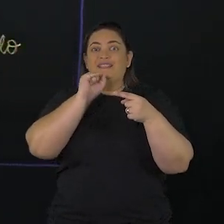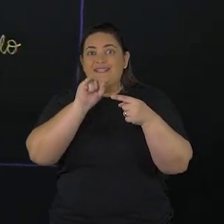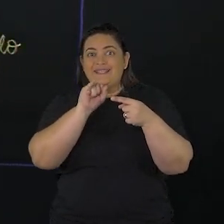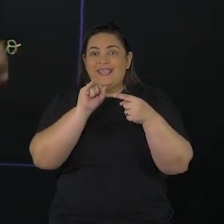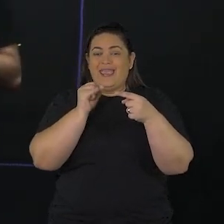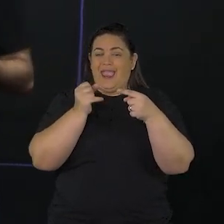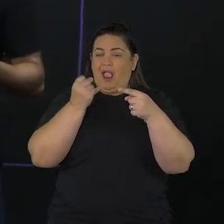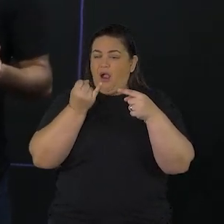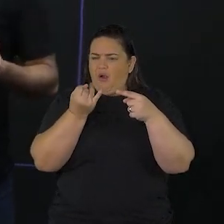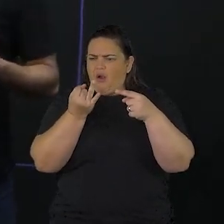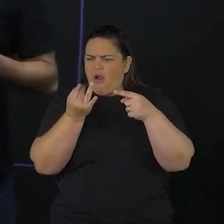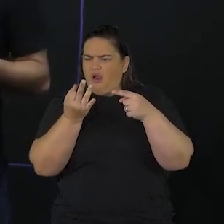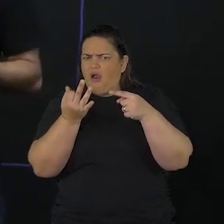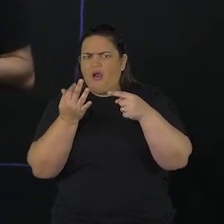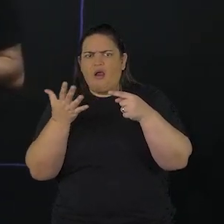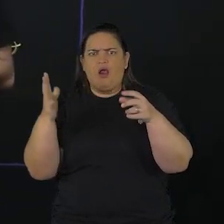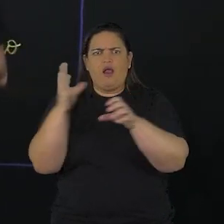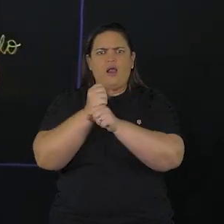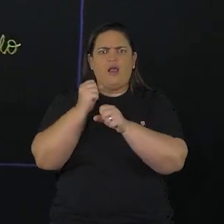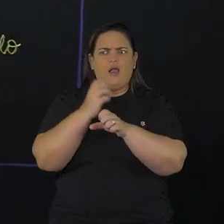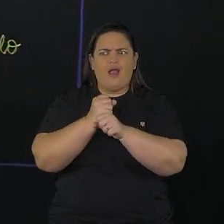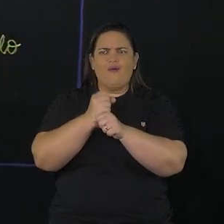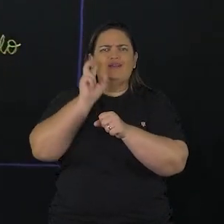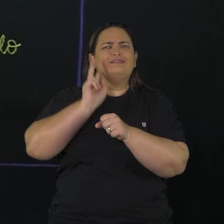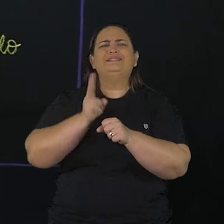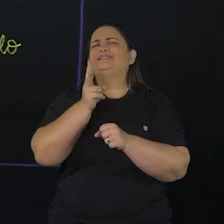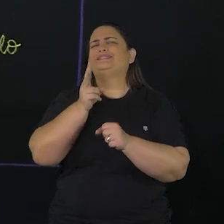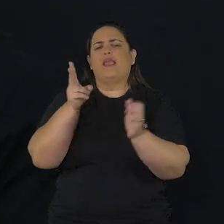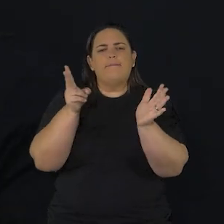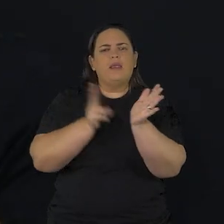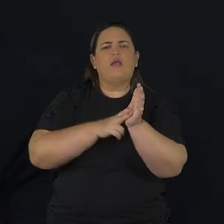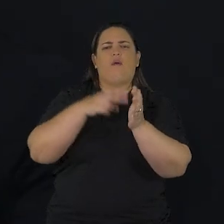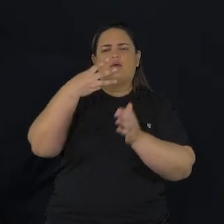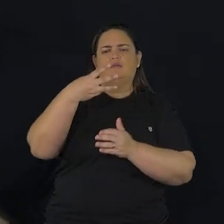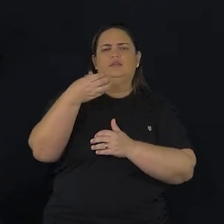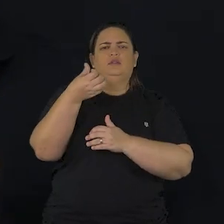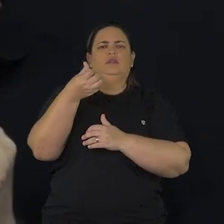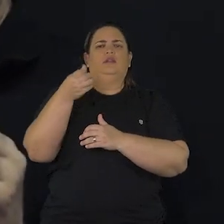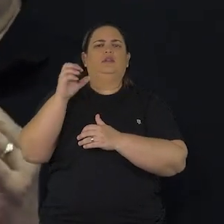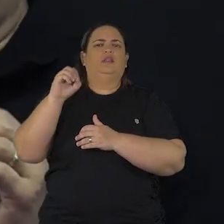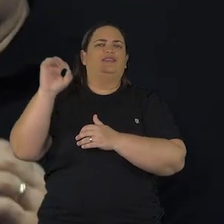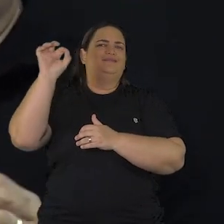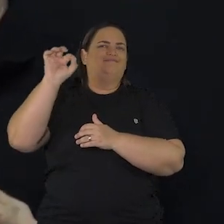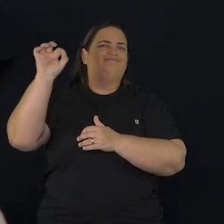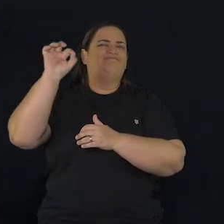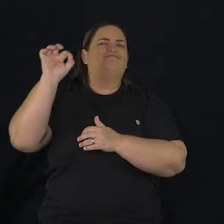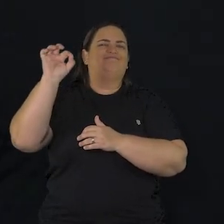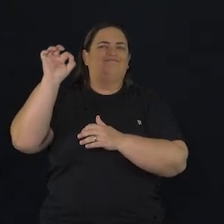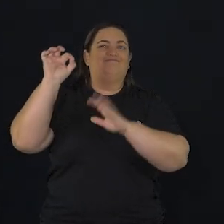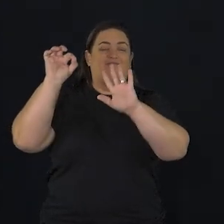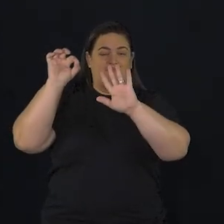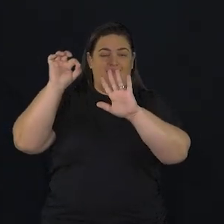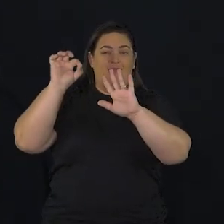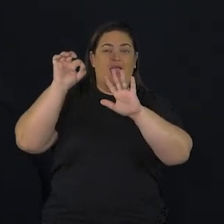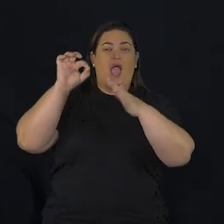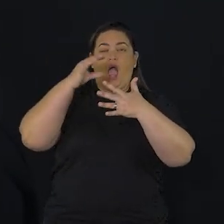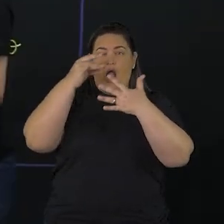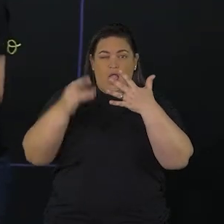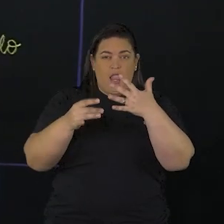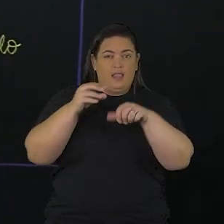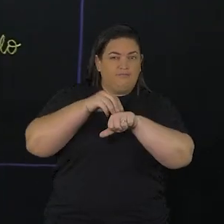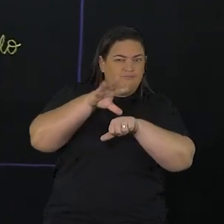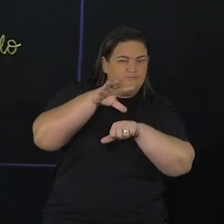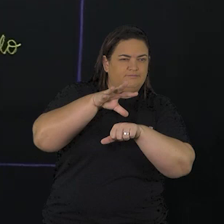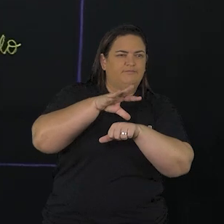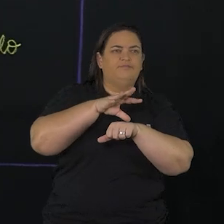medida, aliás, igual a 360 graus. Outro detalhe que a gente pode reparar aqui dentro é o